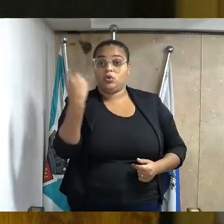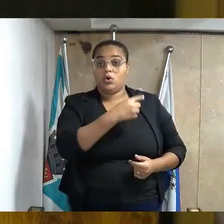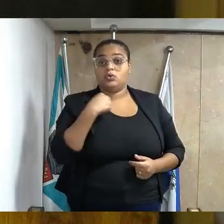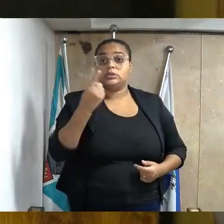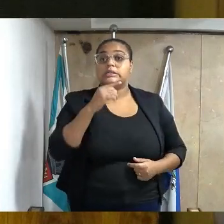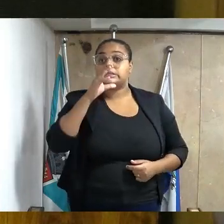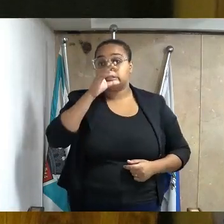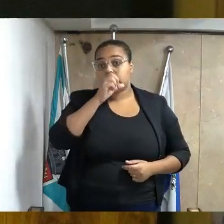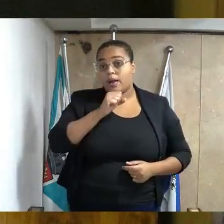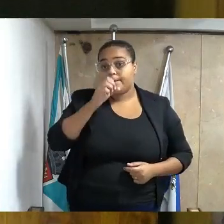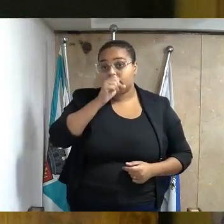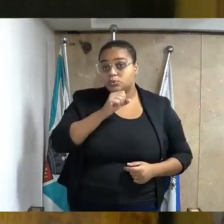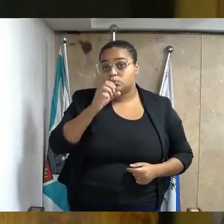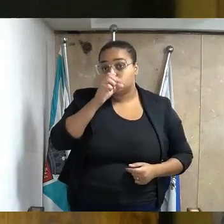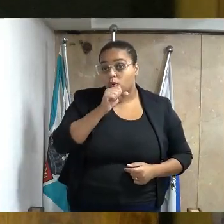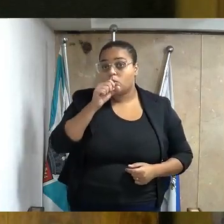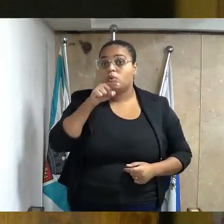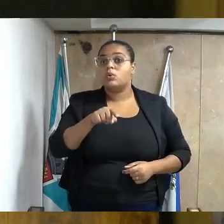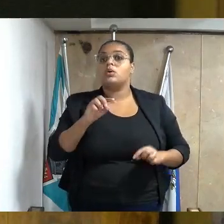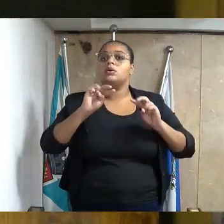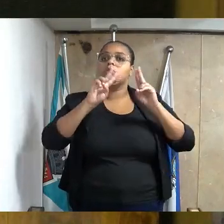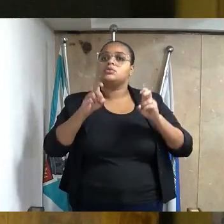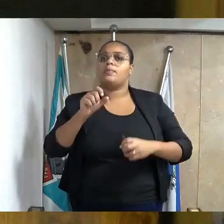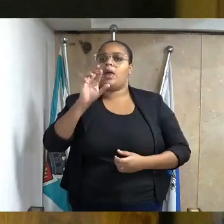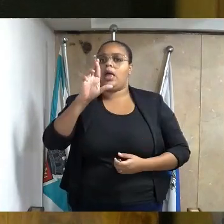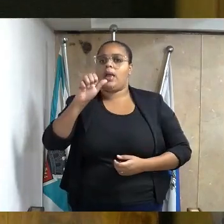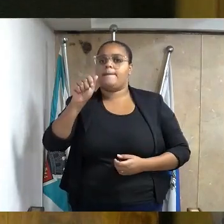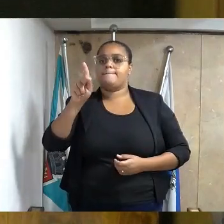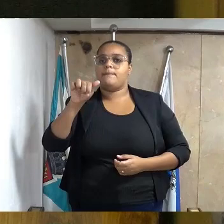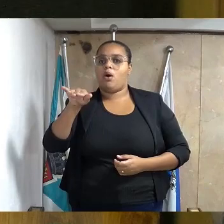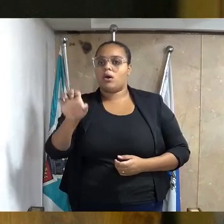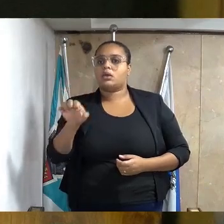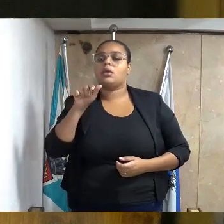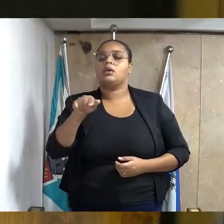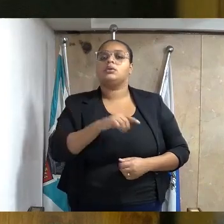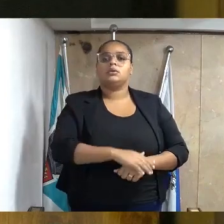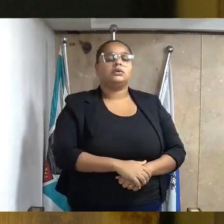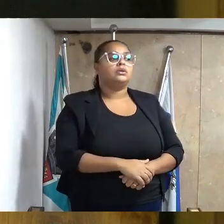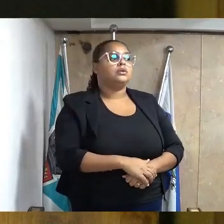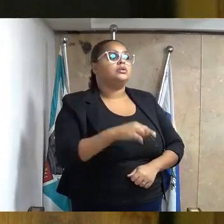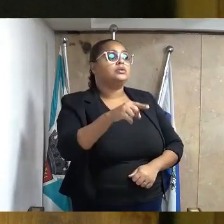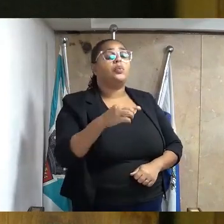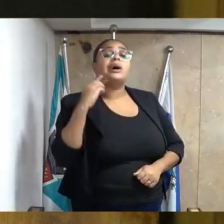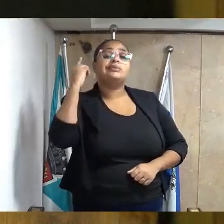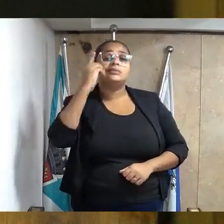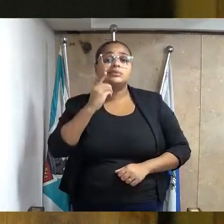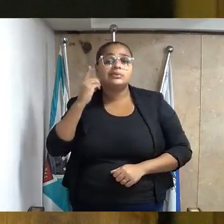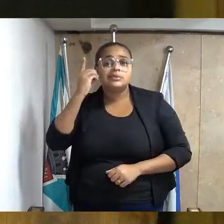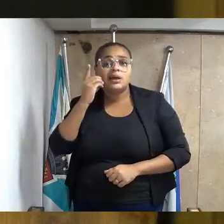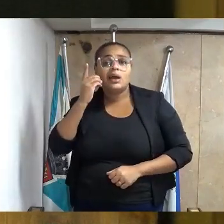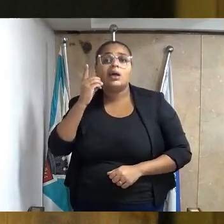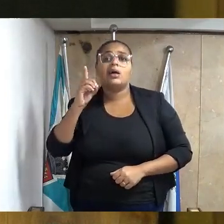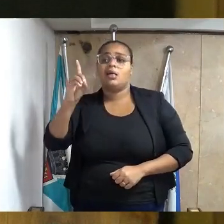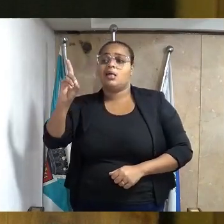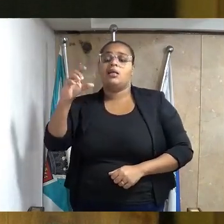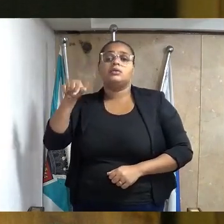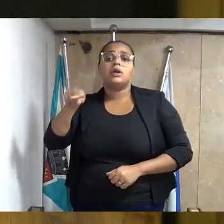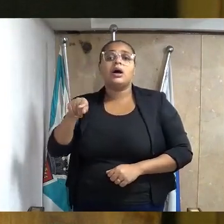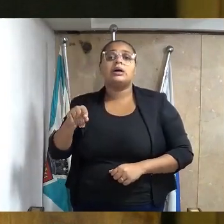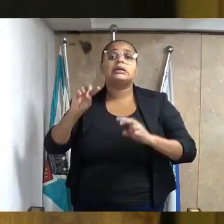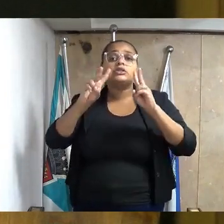no sábado a questão do reboque, a questão do Detran, que estava